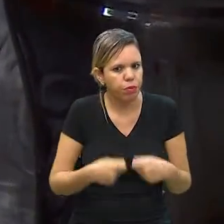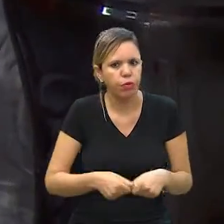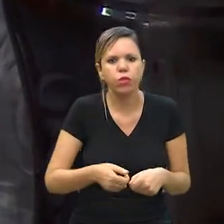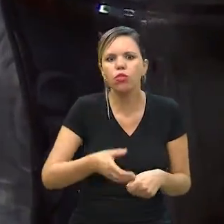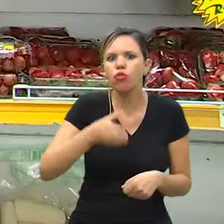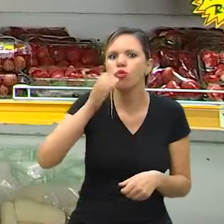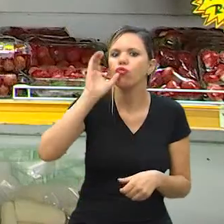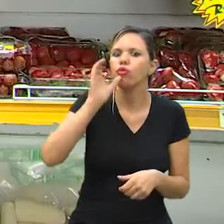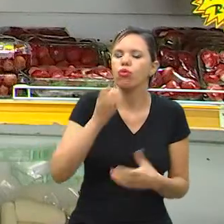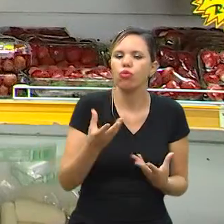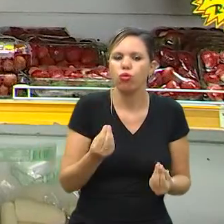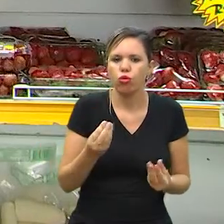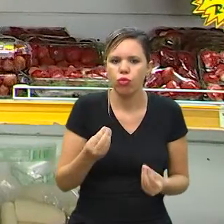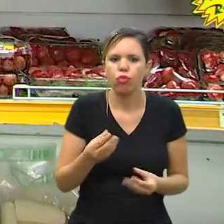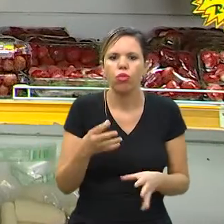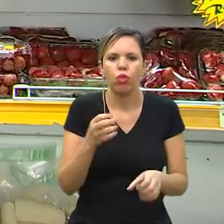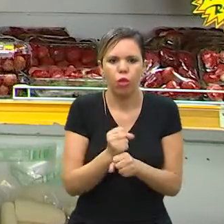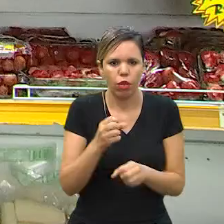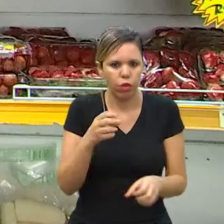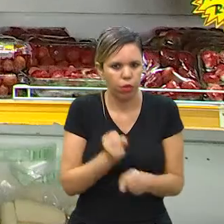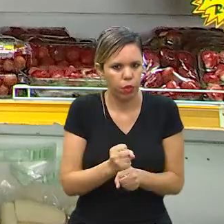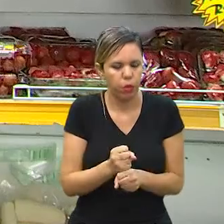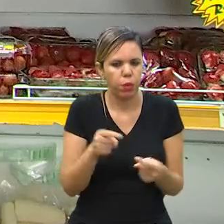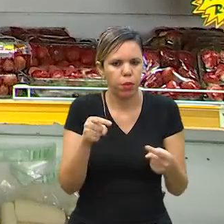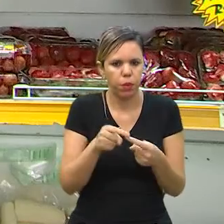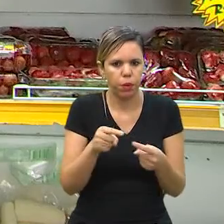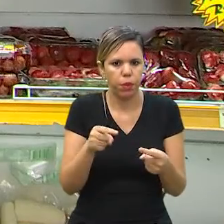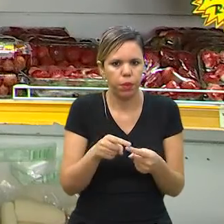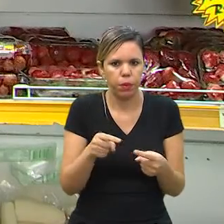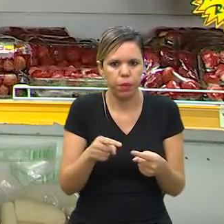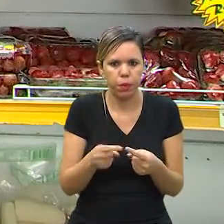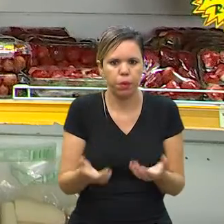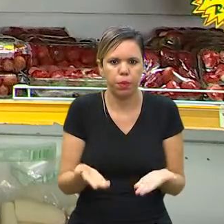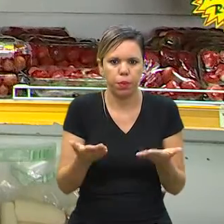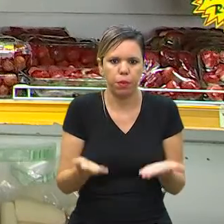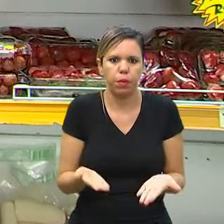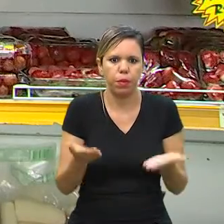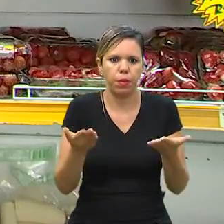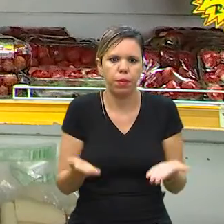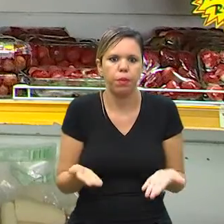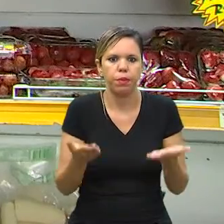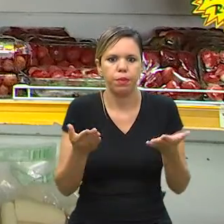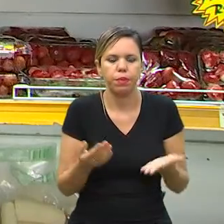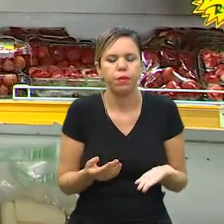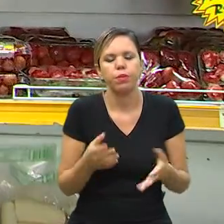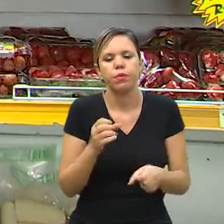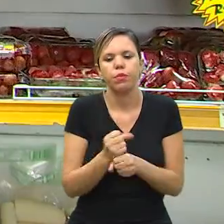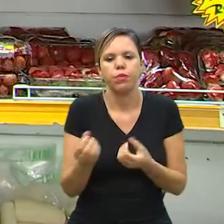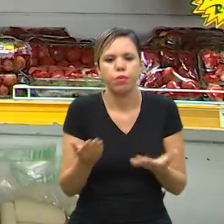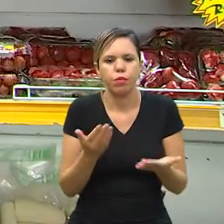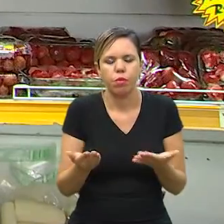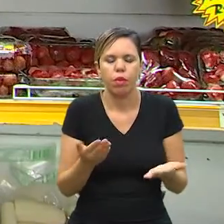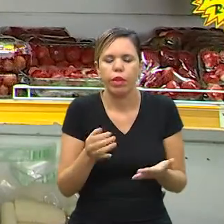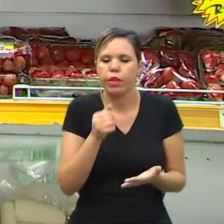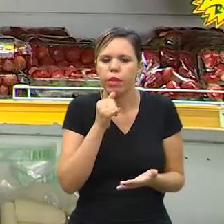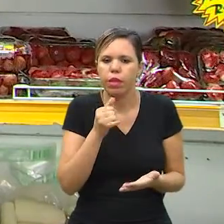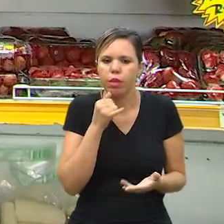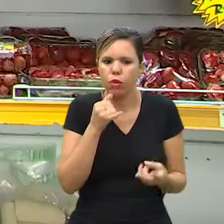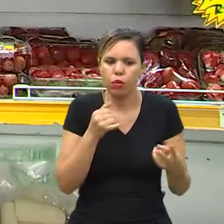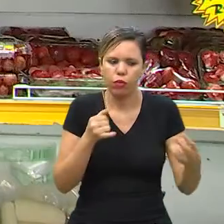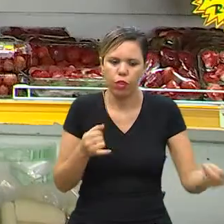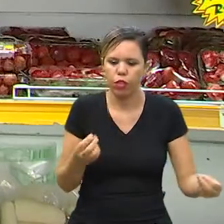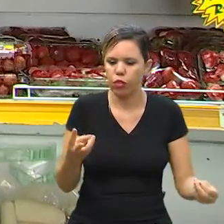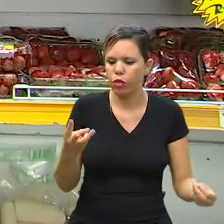precisa se hidratar. Deve ser calculada de acordo com o seu peso corporal. Como que a gente calcula? Em média,